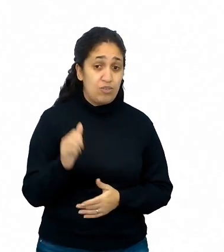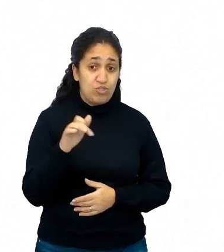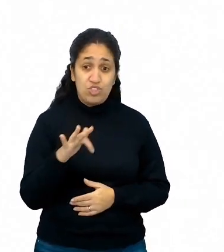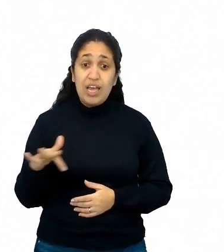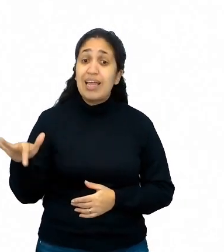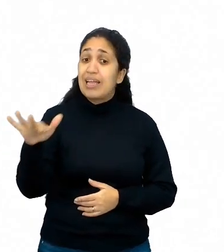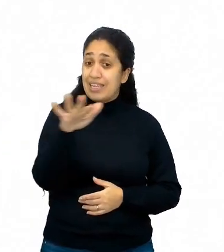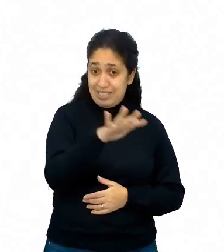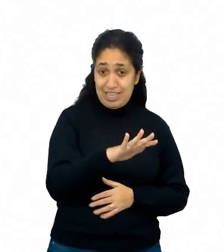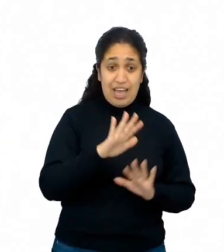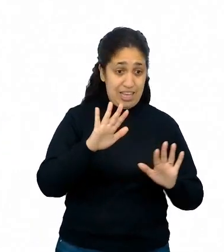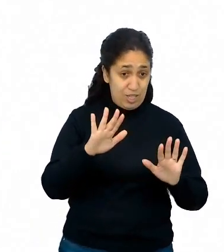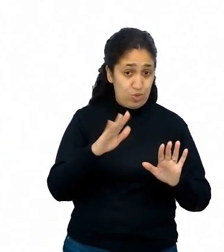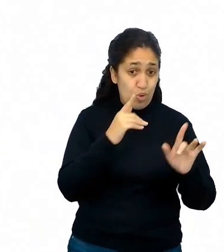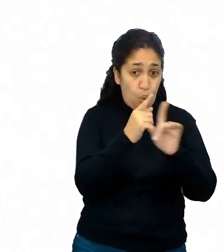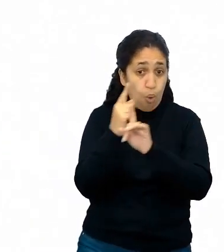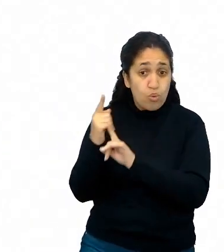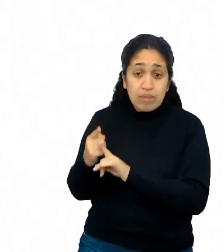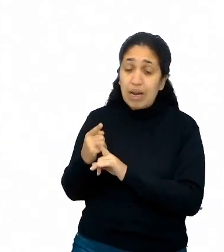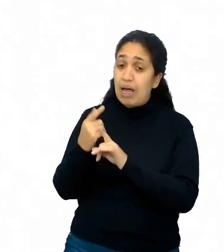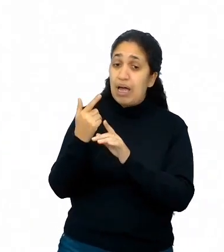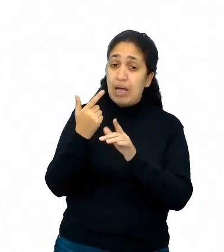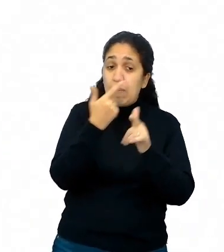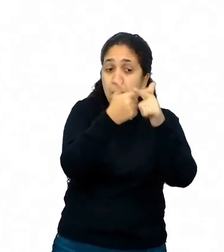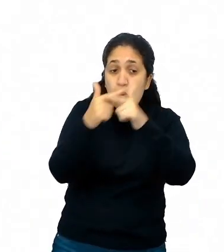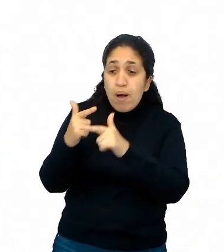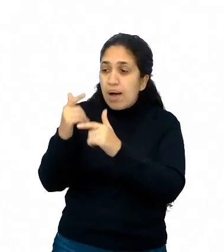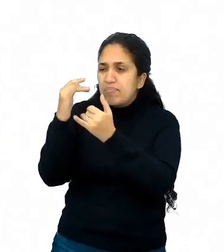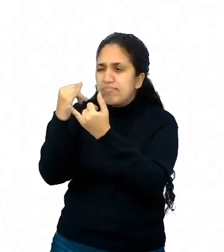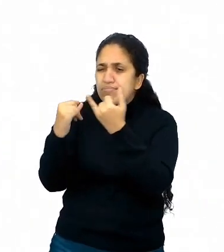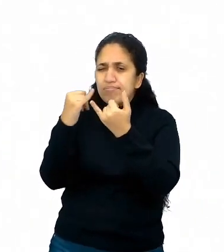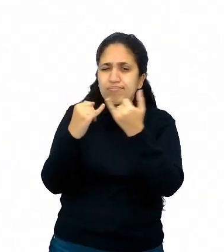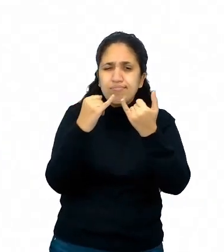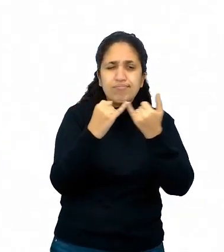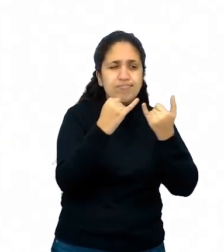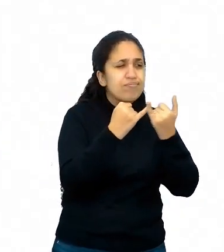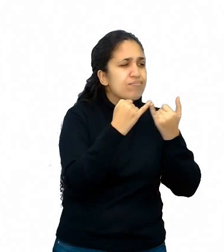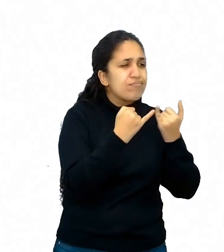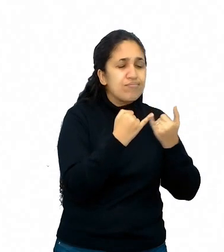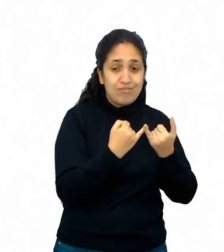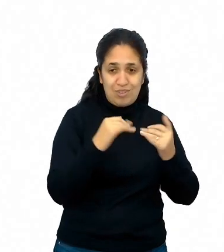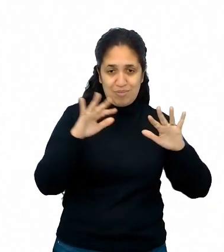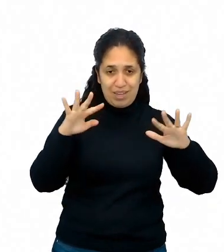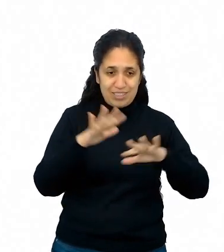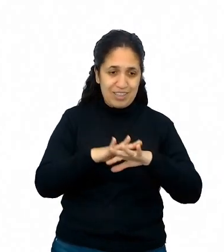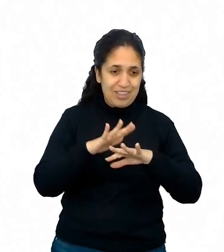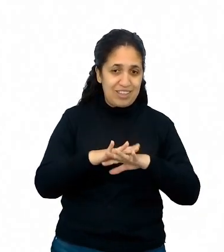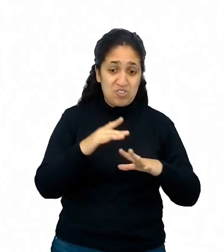Generalizar é isso. É achar problemas parecidos, mas que a matemática é a mesma.